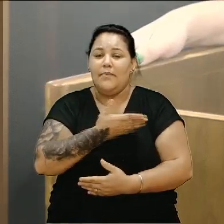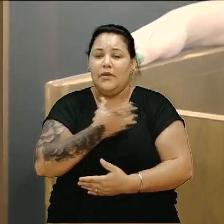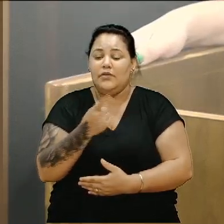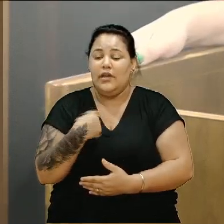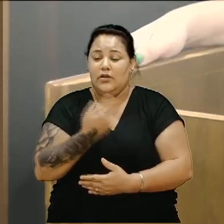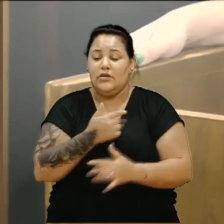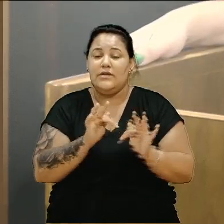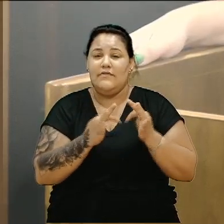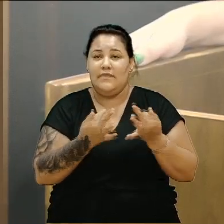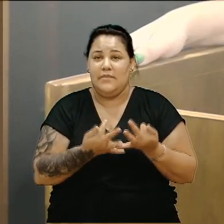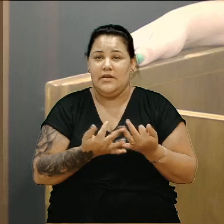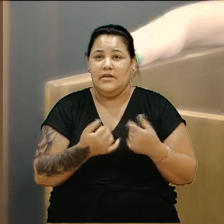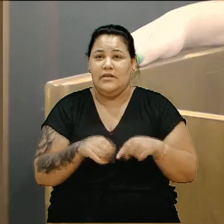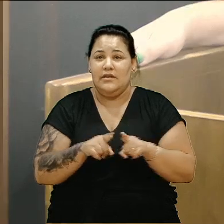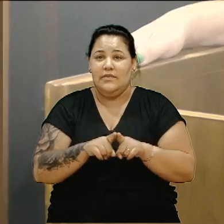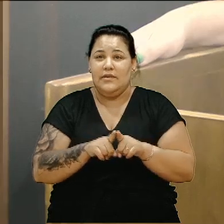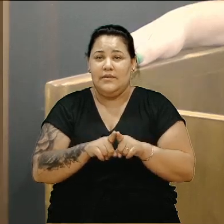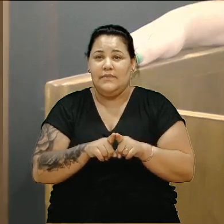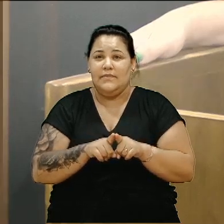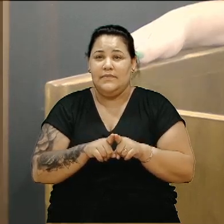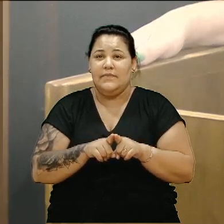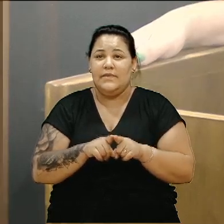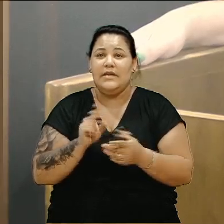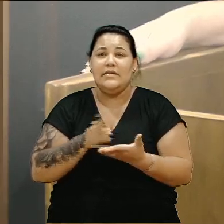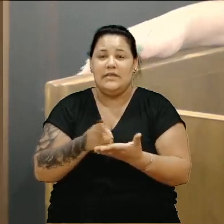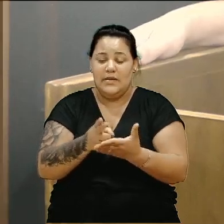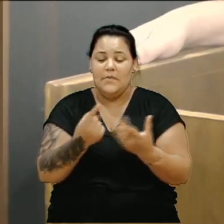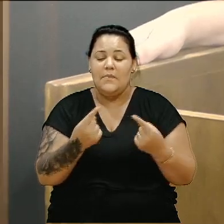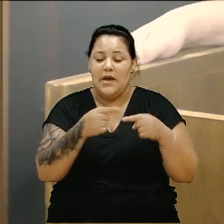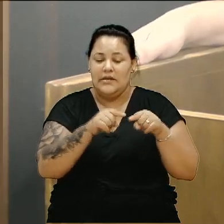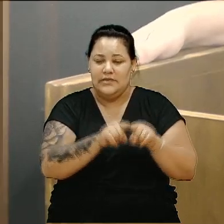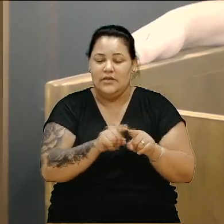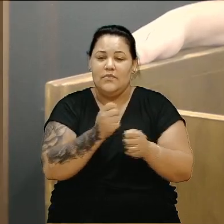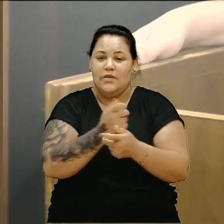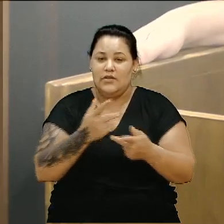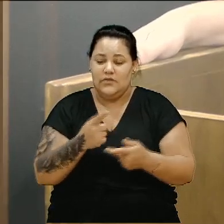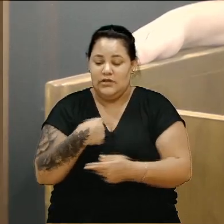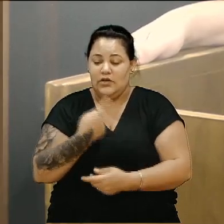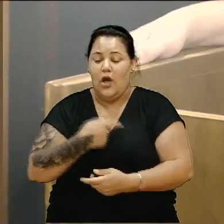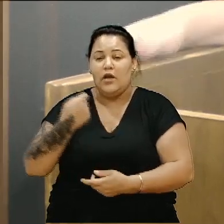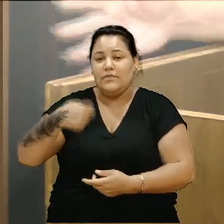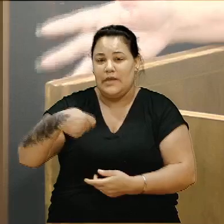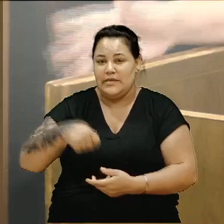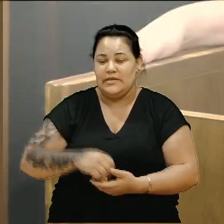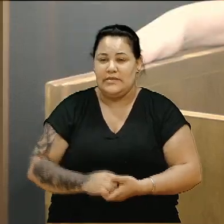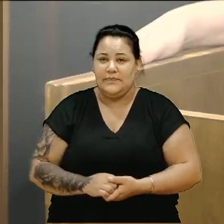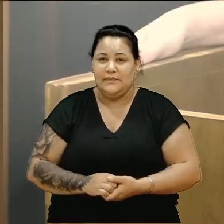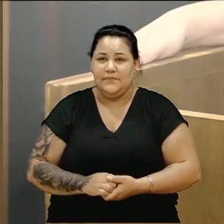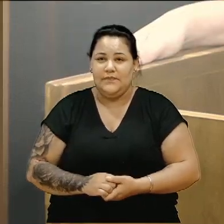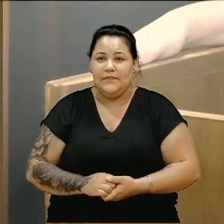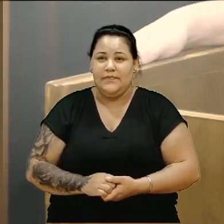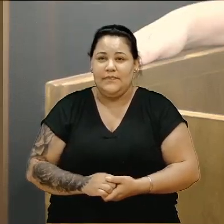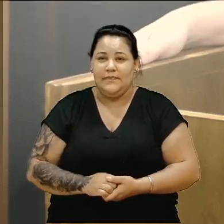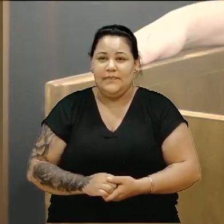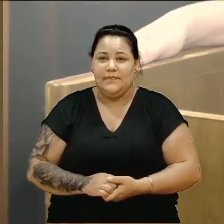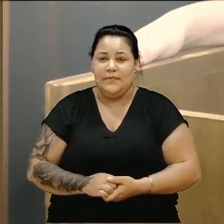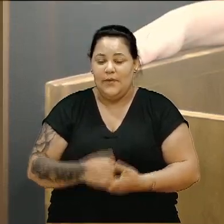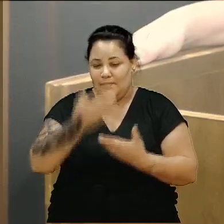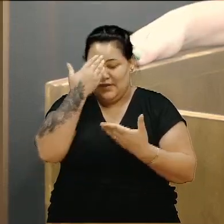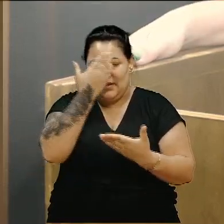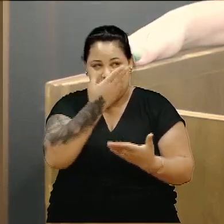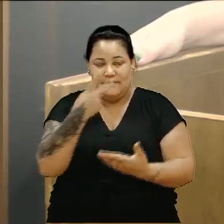né, e sempre parceiro aí para as coisas que a gente precisava de algum encaminhamento. Obrigado,